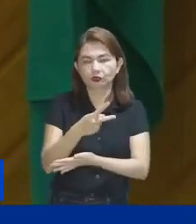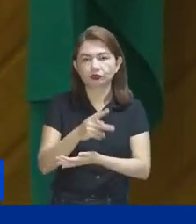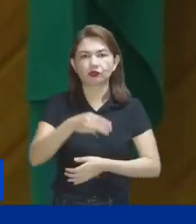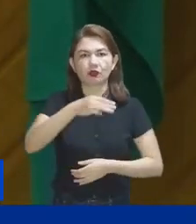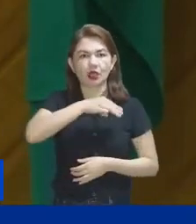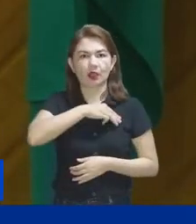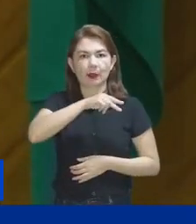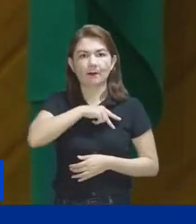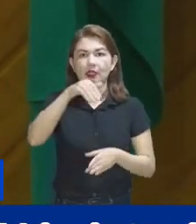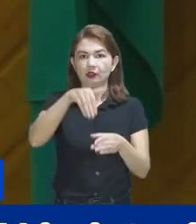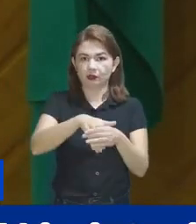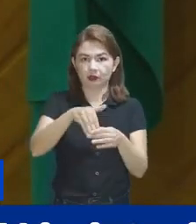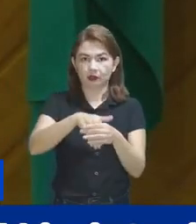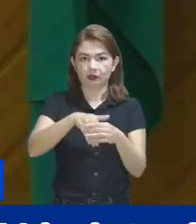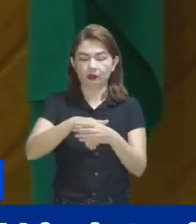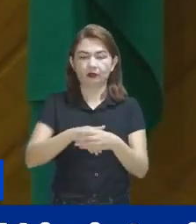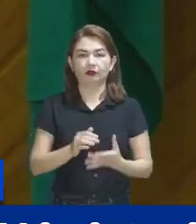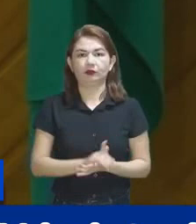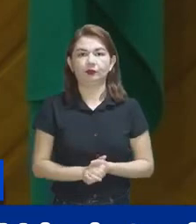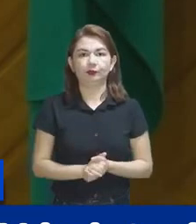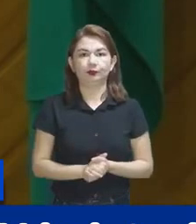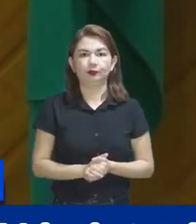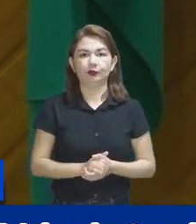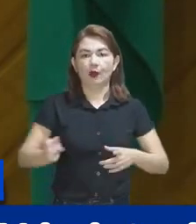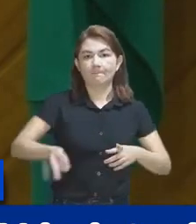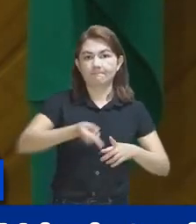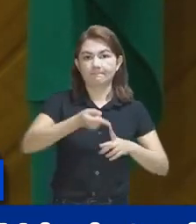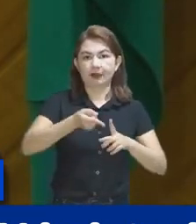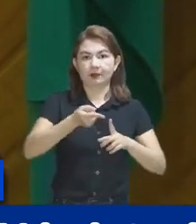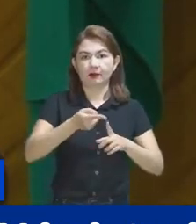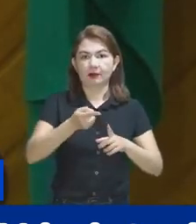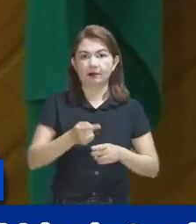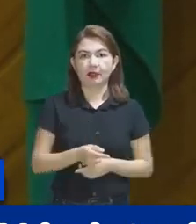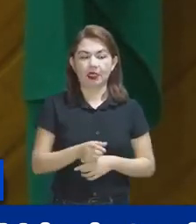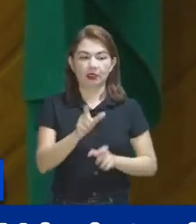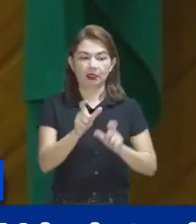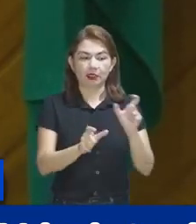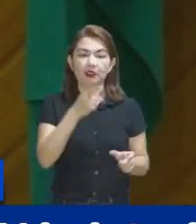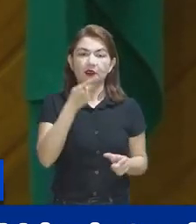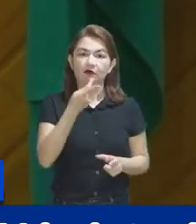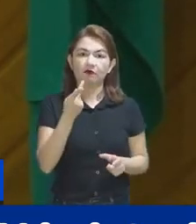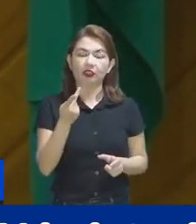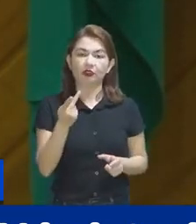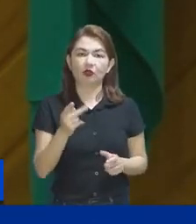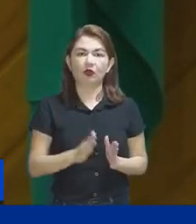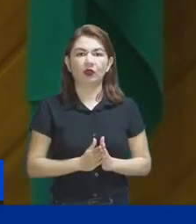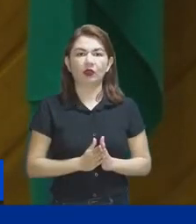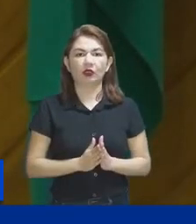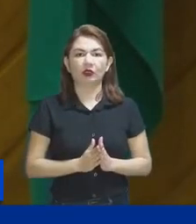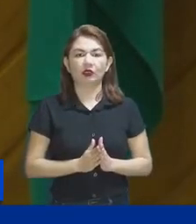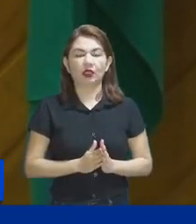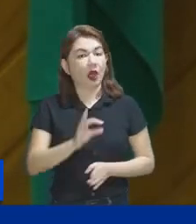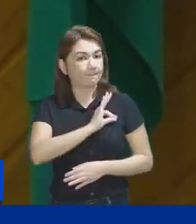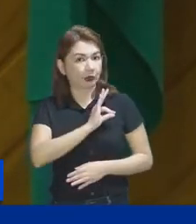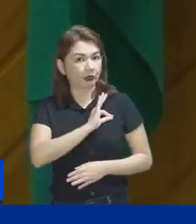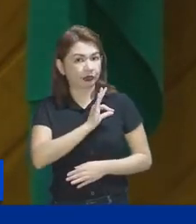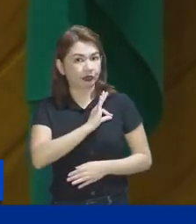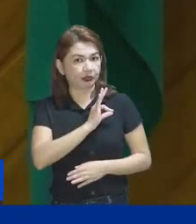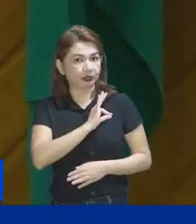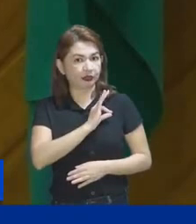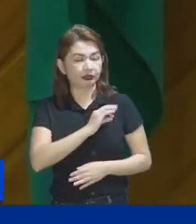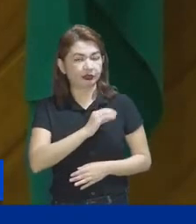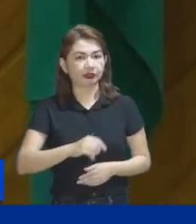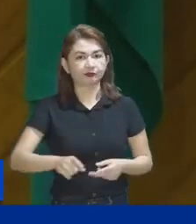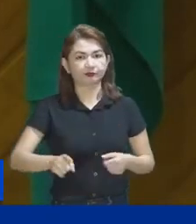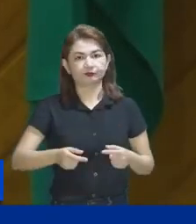quer ressaltar ainda, primeiramente, os depoimentos colhidos em sede policial, e dentre eles, primeiro, o